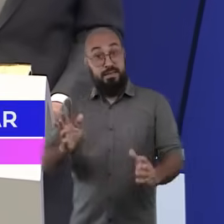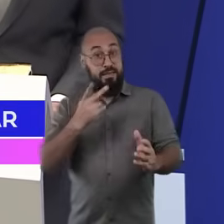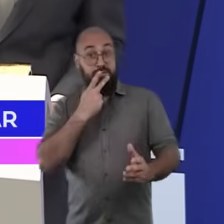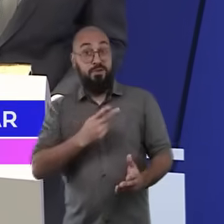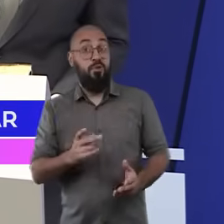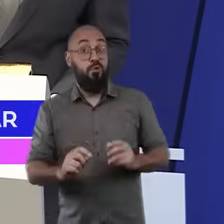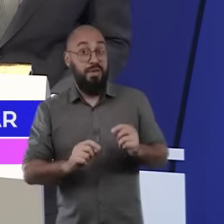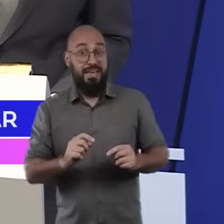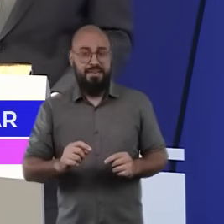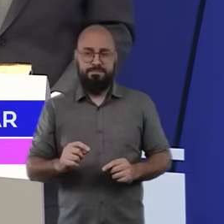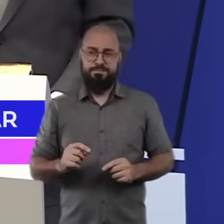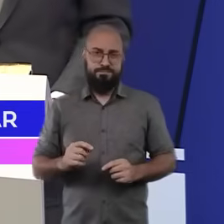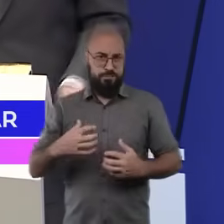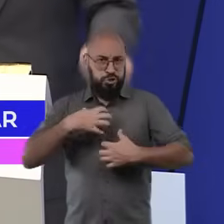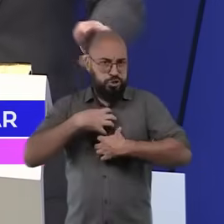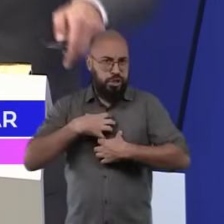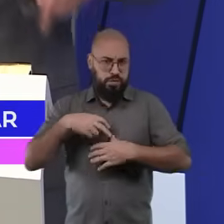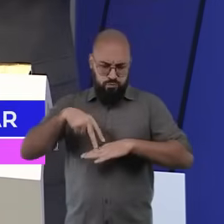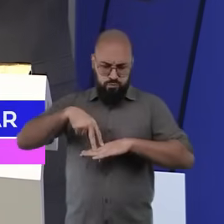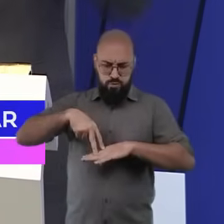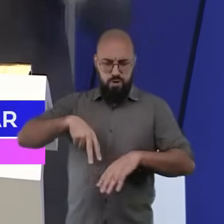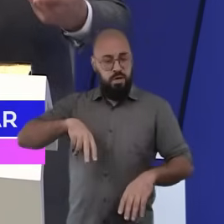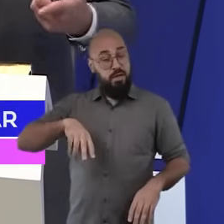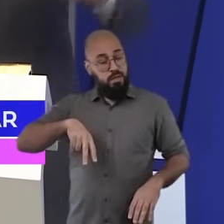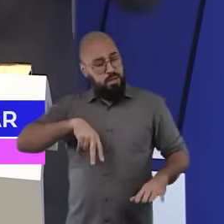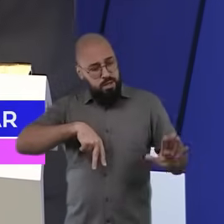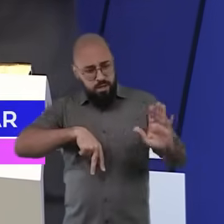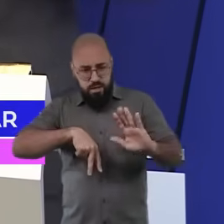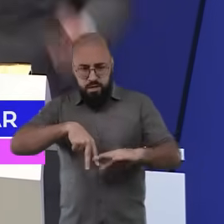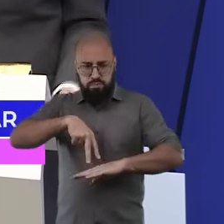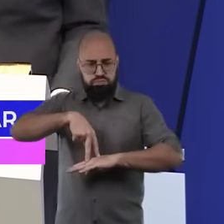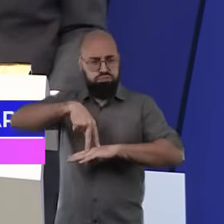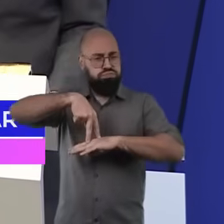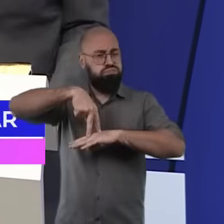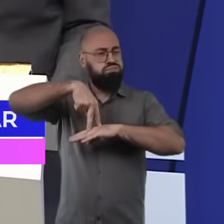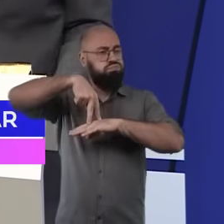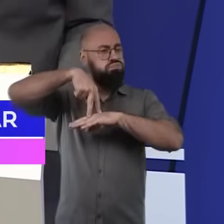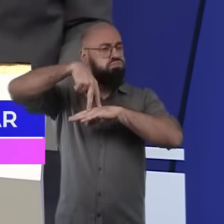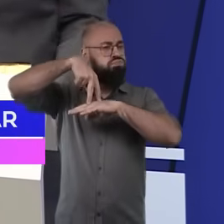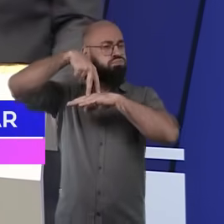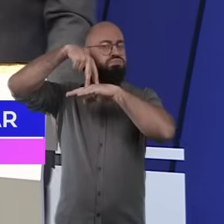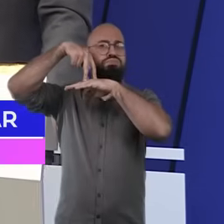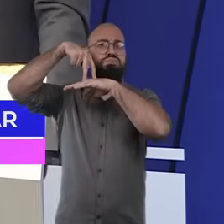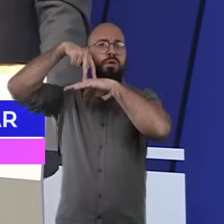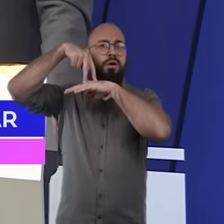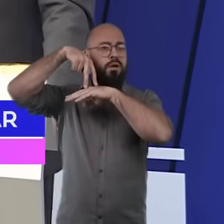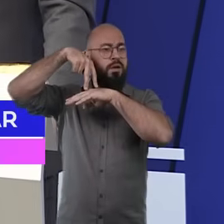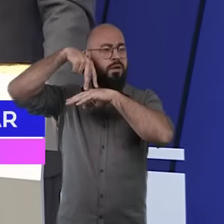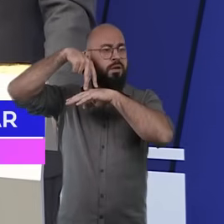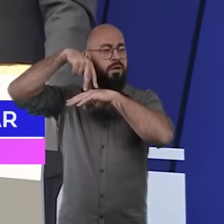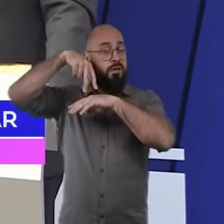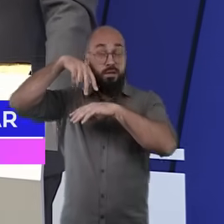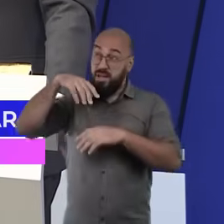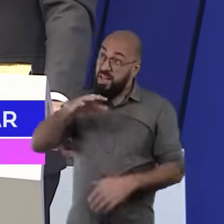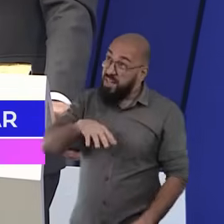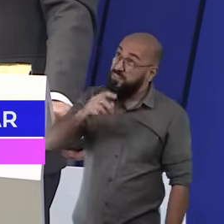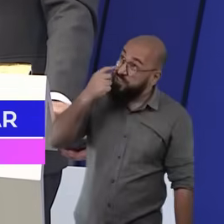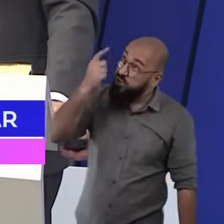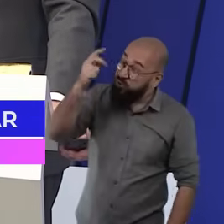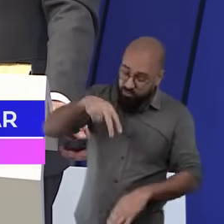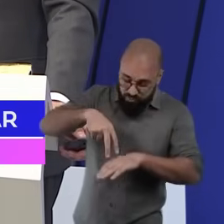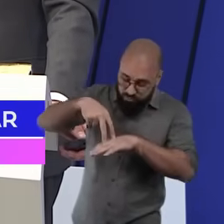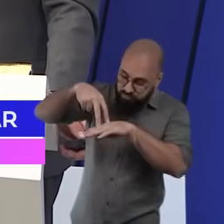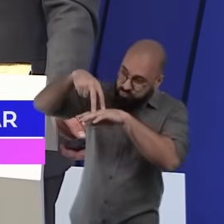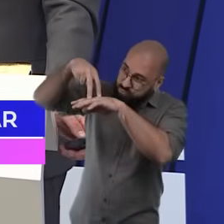Dessa mesma maneira como ele está subindo, ele vai voltar. Então, Jesus subiu em seu